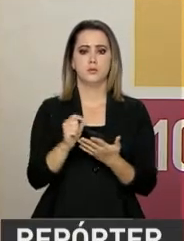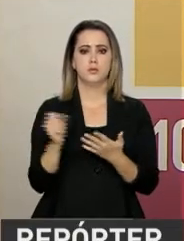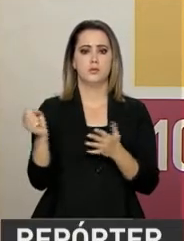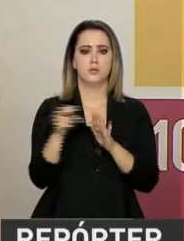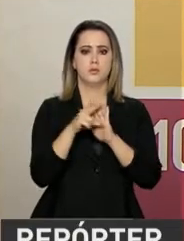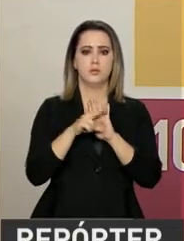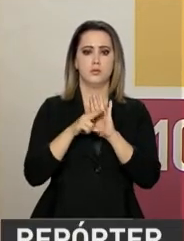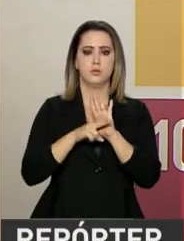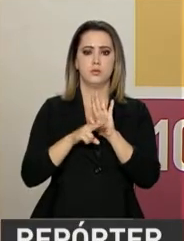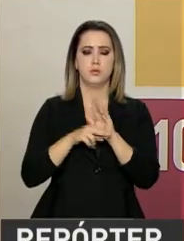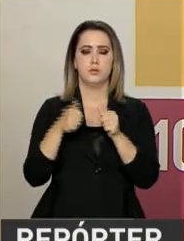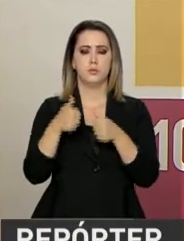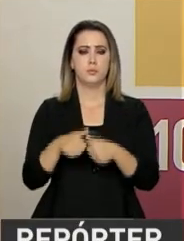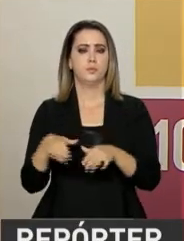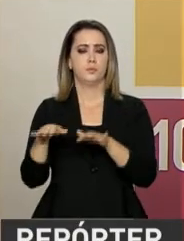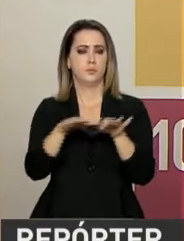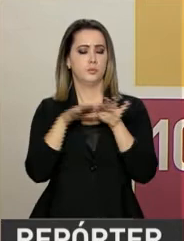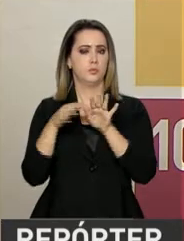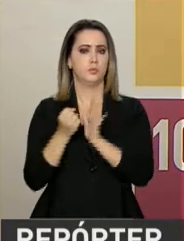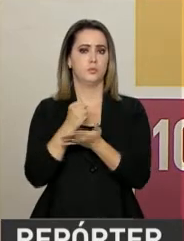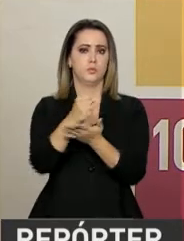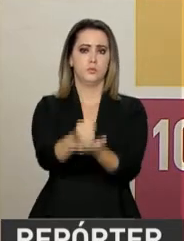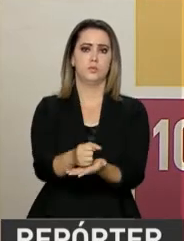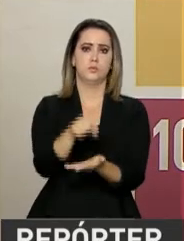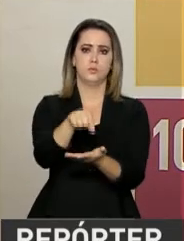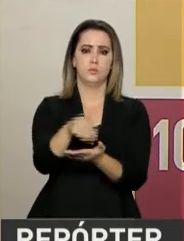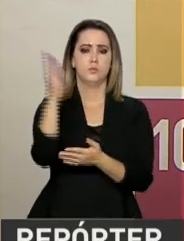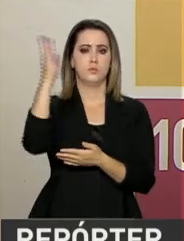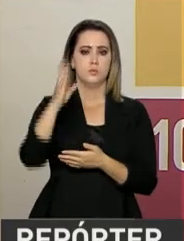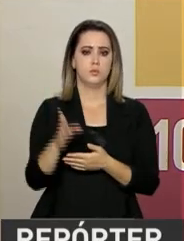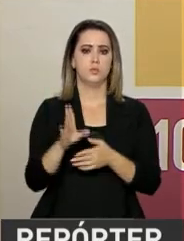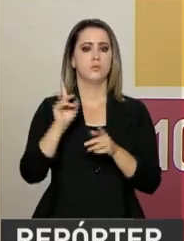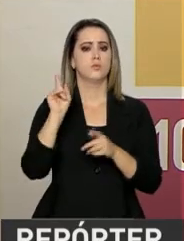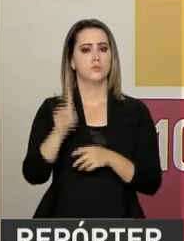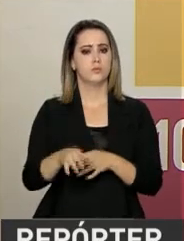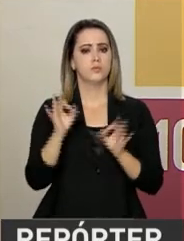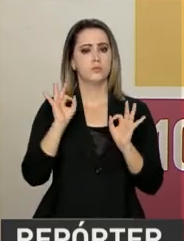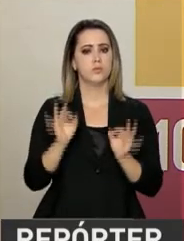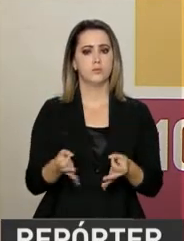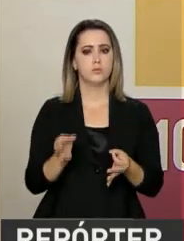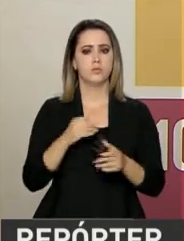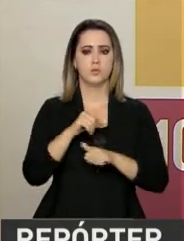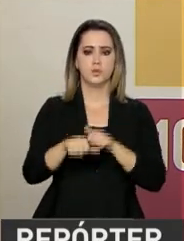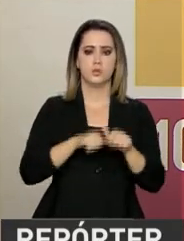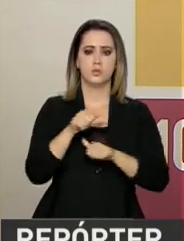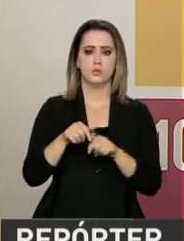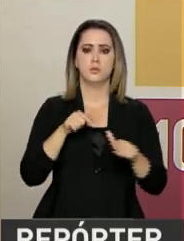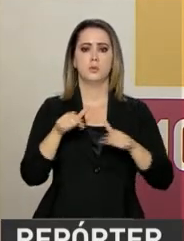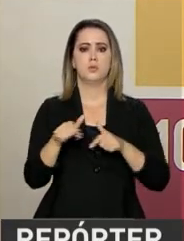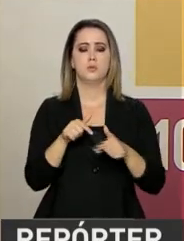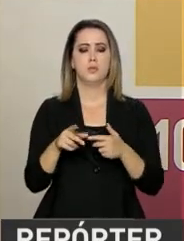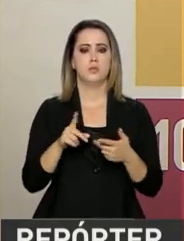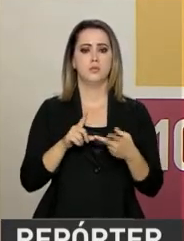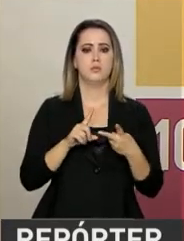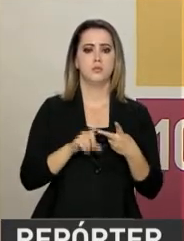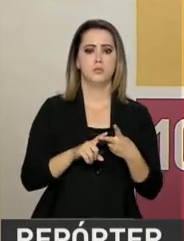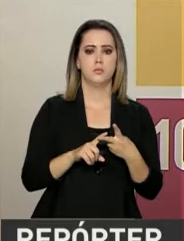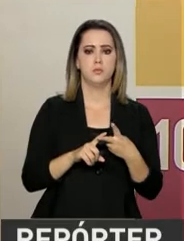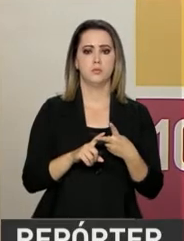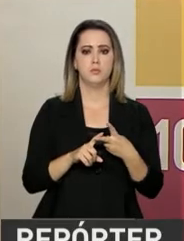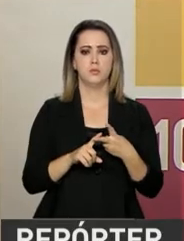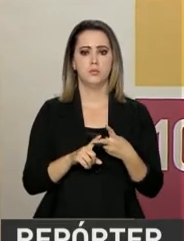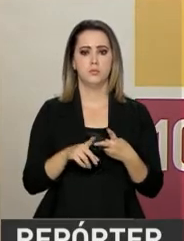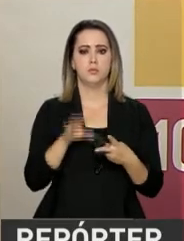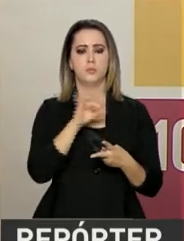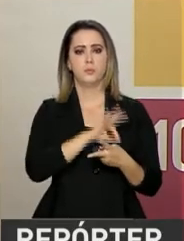vez estabelecida de oferecidas brasileira provavelmente vão transformar a questão do emprego vão transformar a